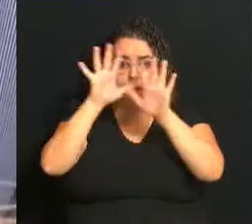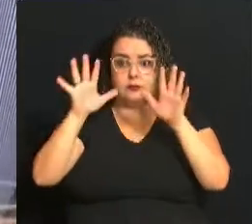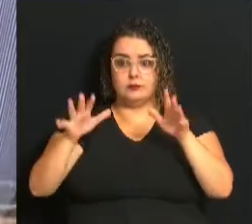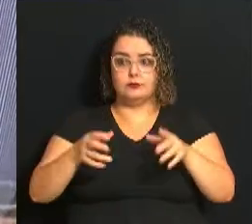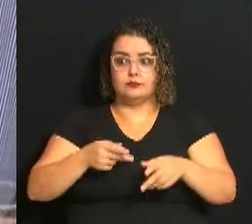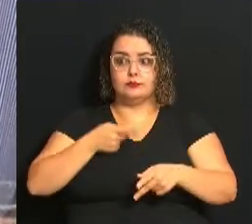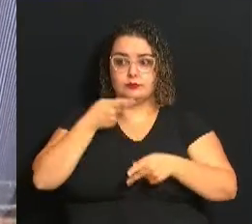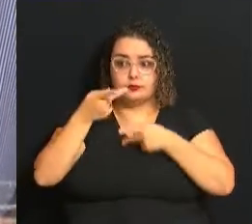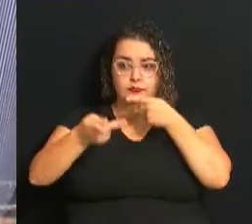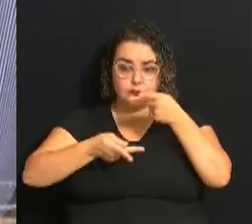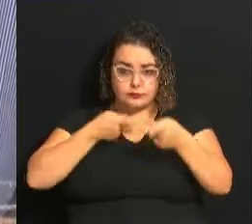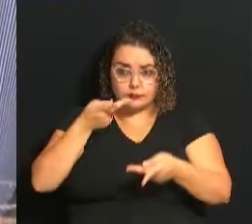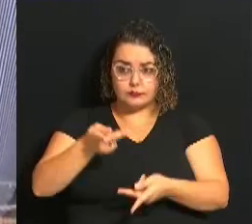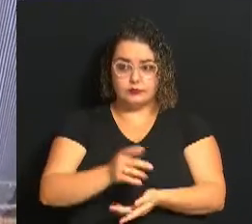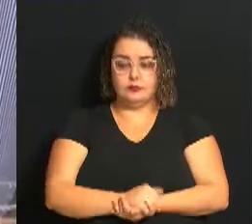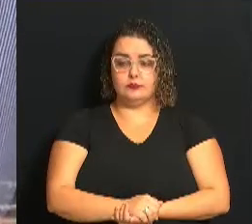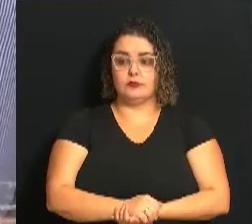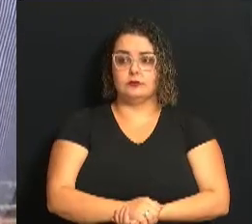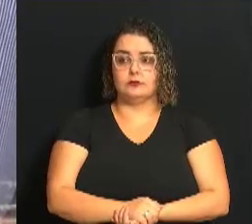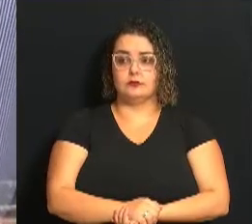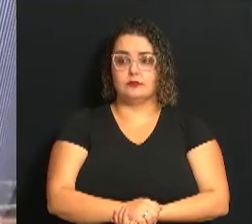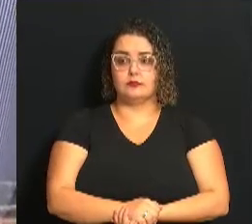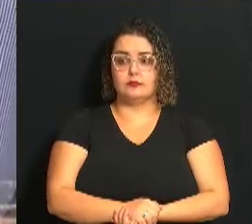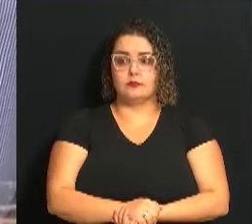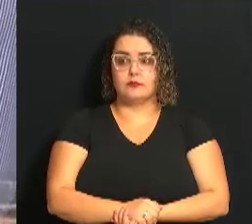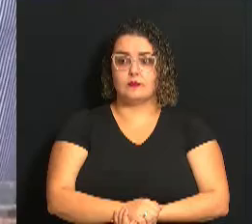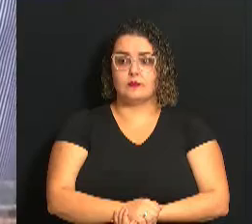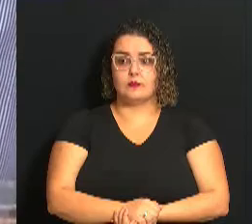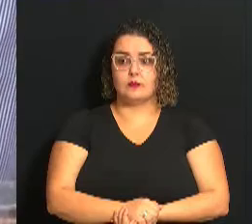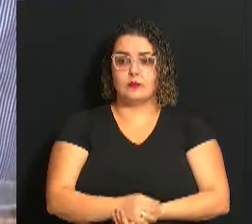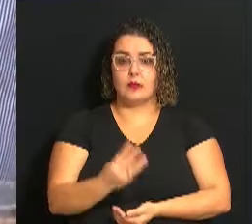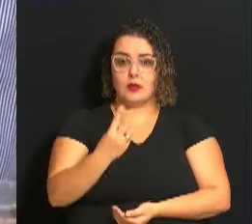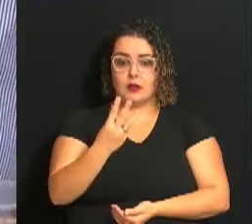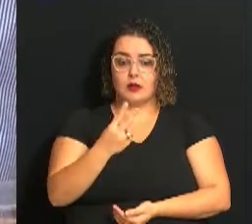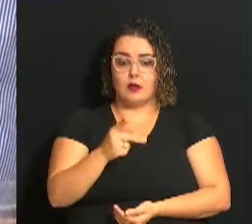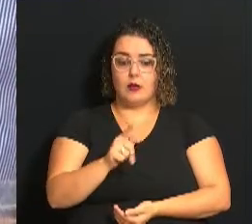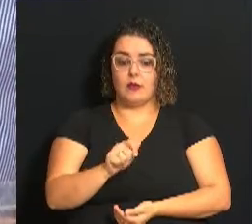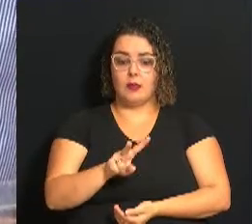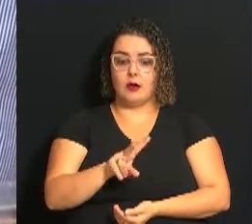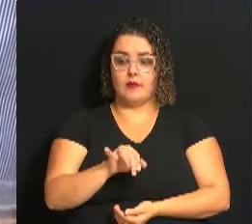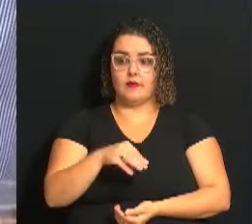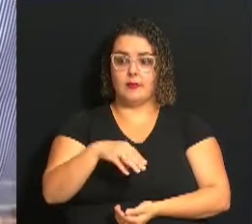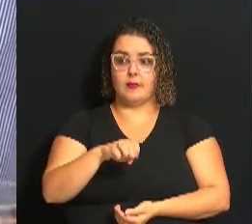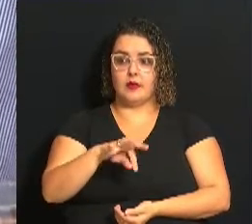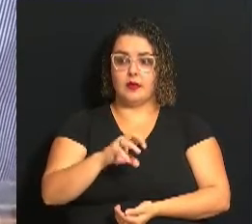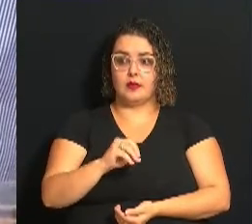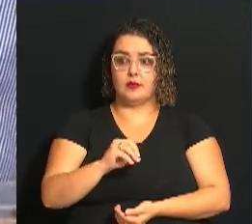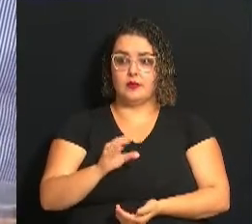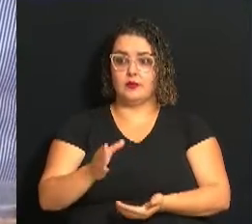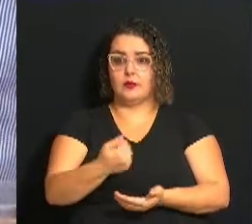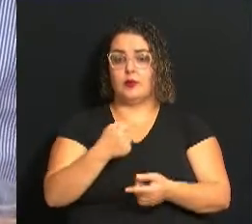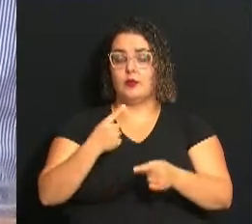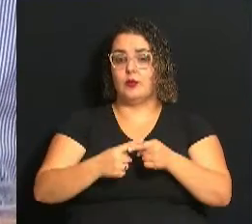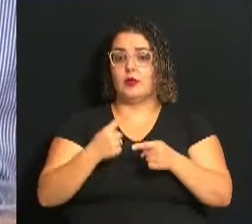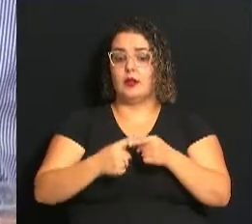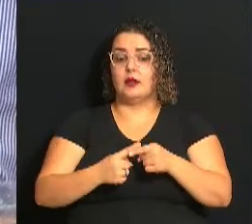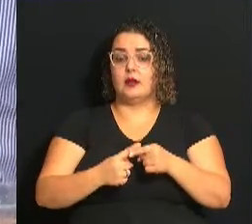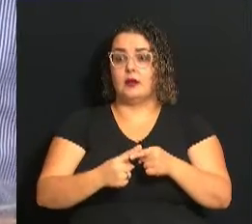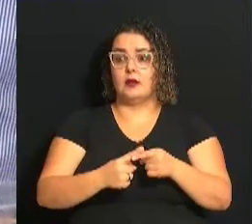gente precisava que esse terceiro pavimento ele fosse resgatado, porque ele foi retirado